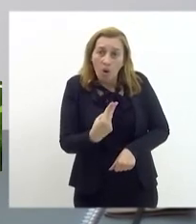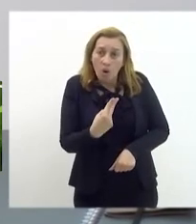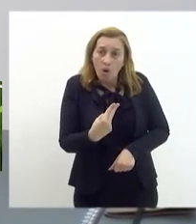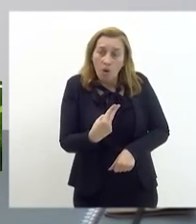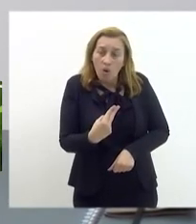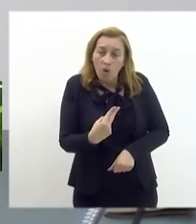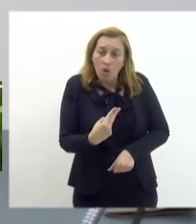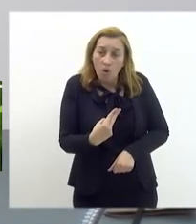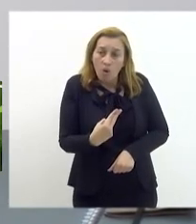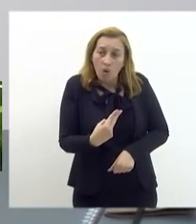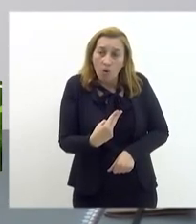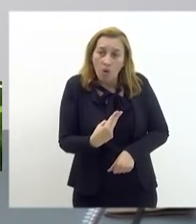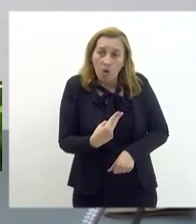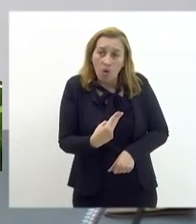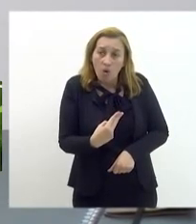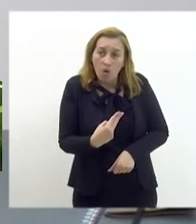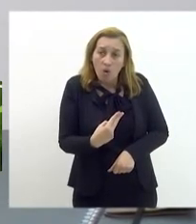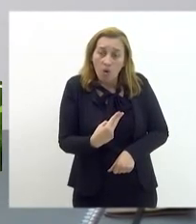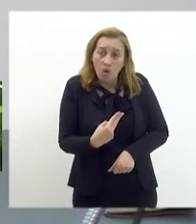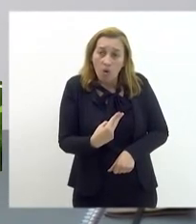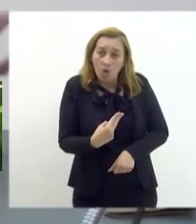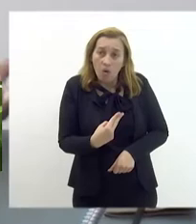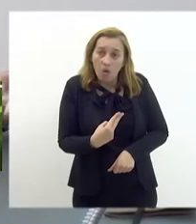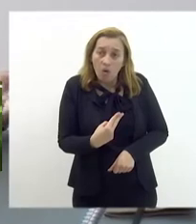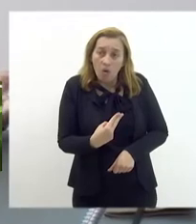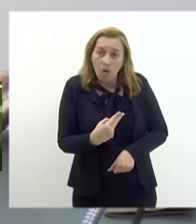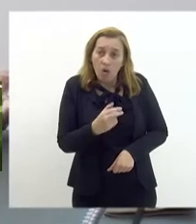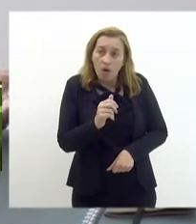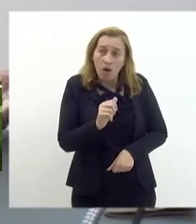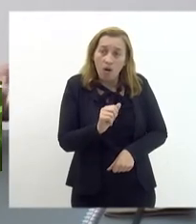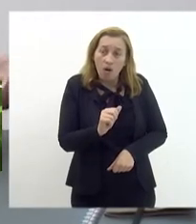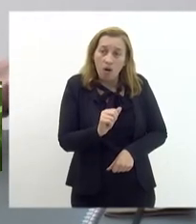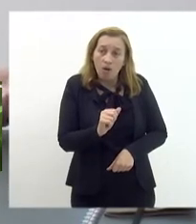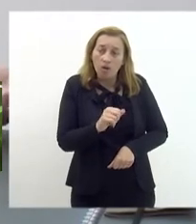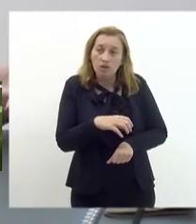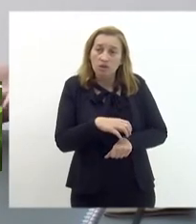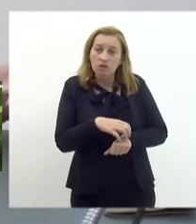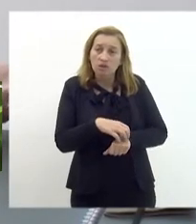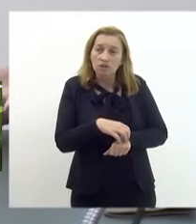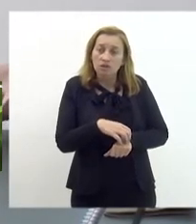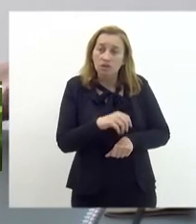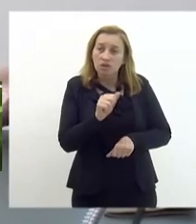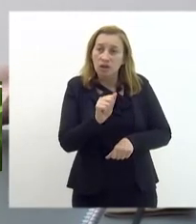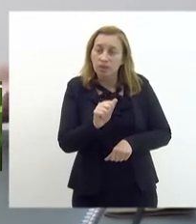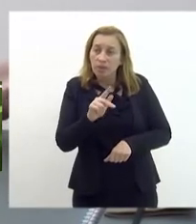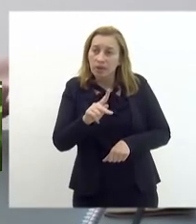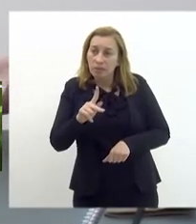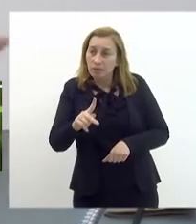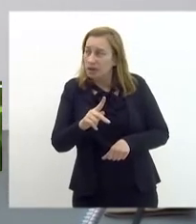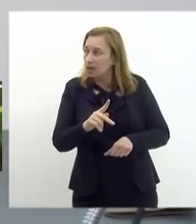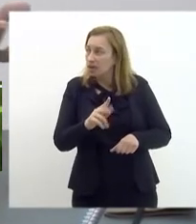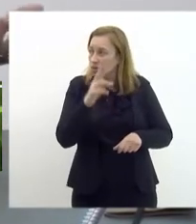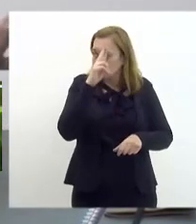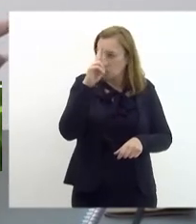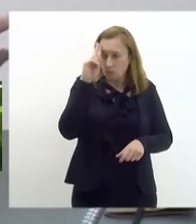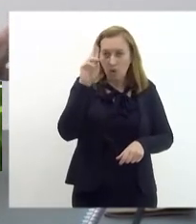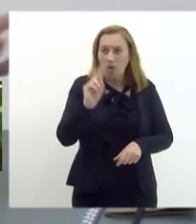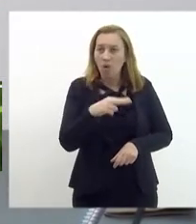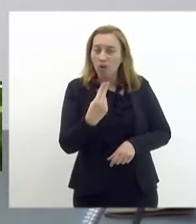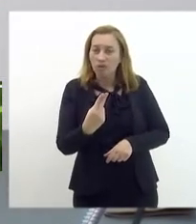ou se sobrevive através do aplicativo do transporte ou do aplicativo da entrega de alimentos e de mercadorias.